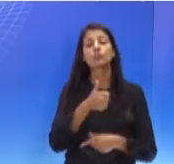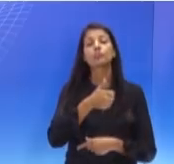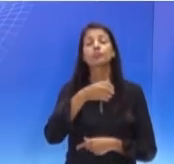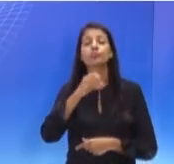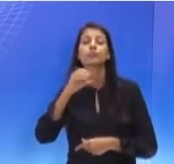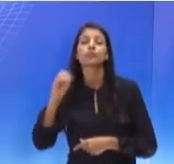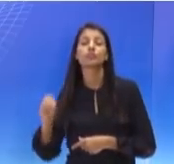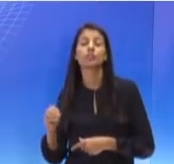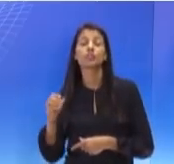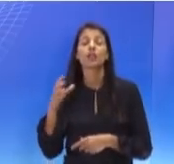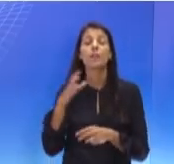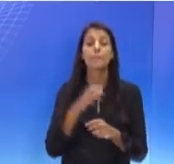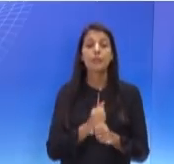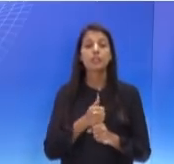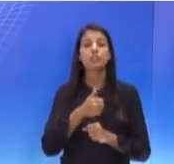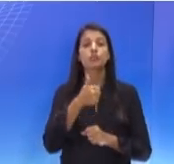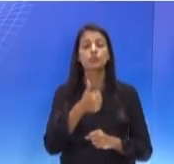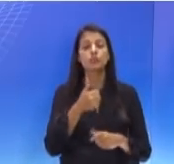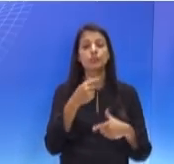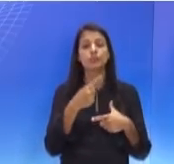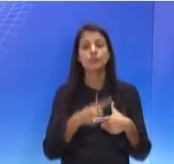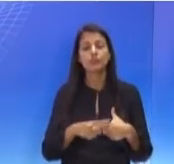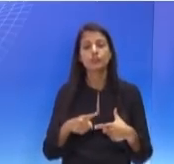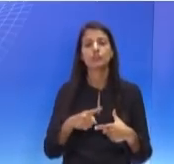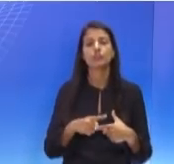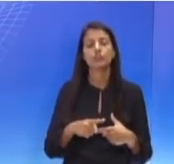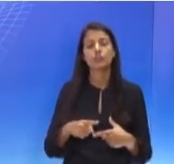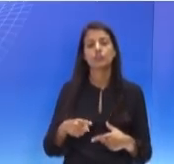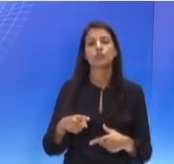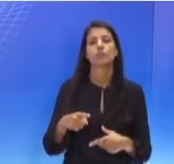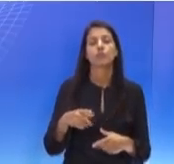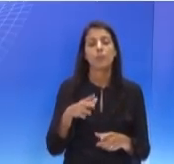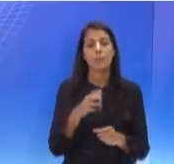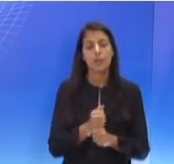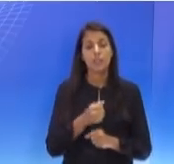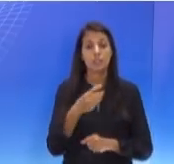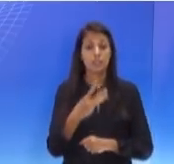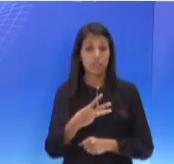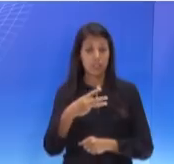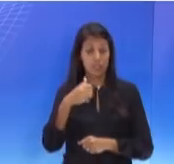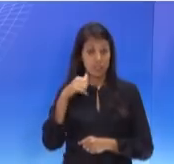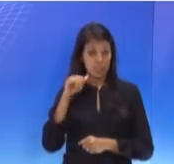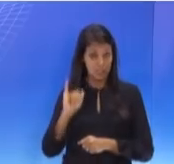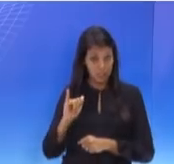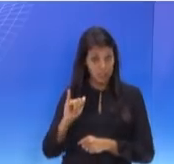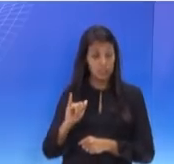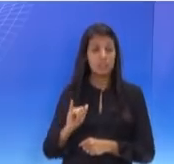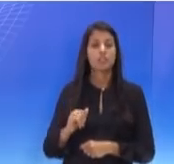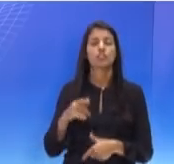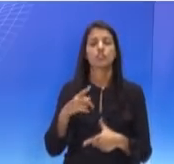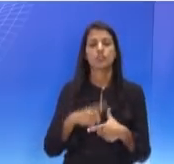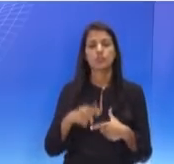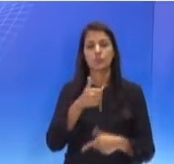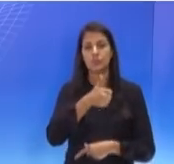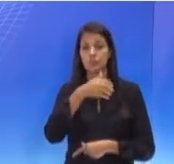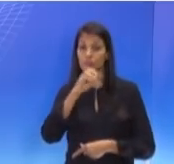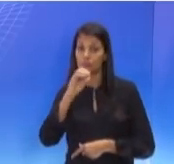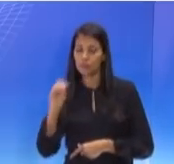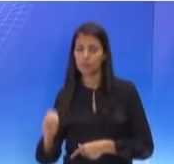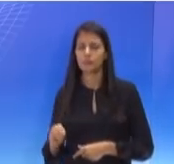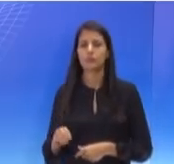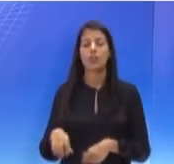100, mais 1 dividido por 1 mais 3I dividido por 100. Na letra E nós